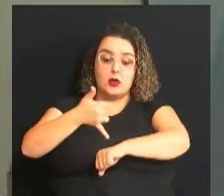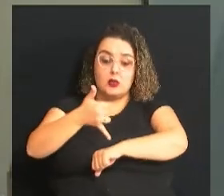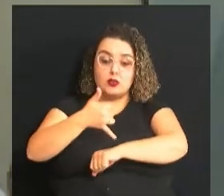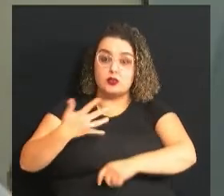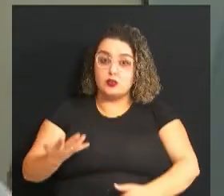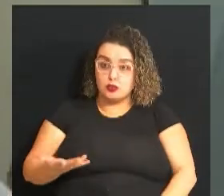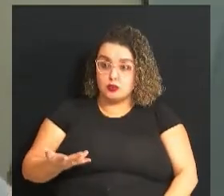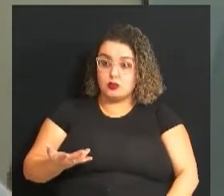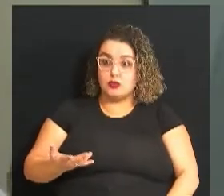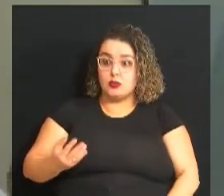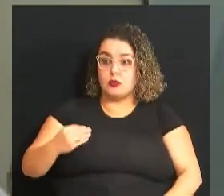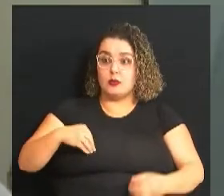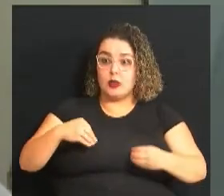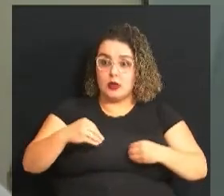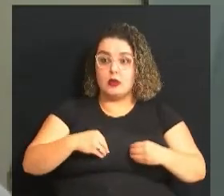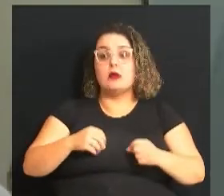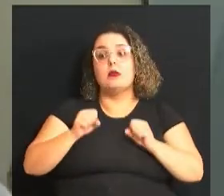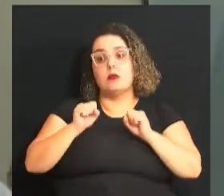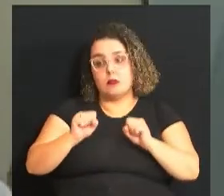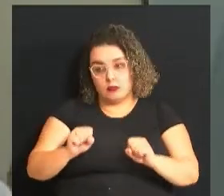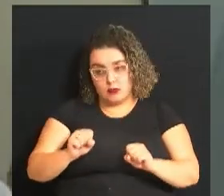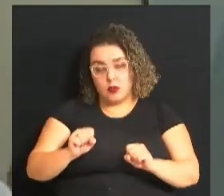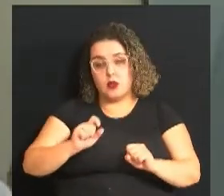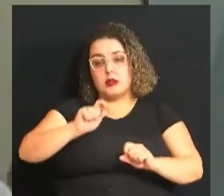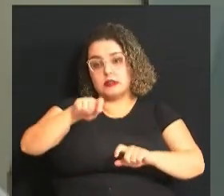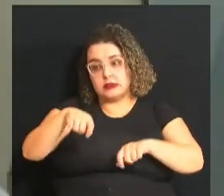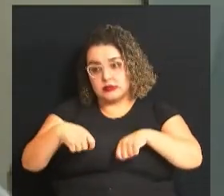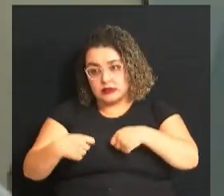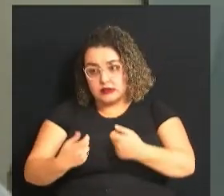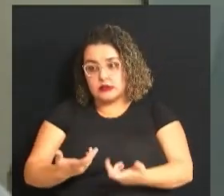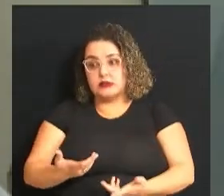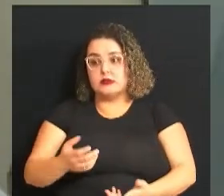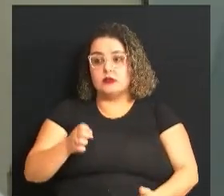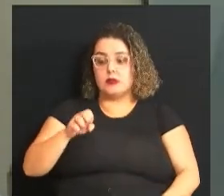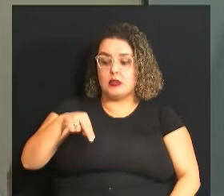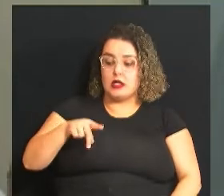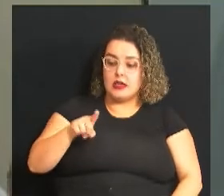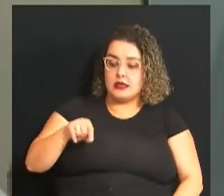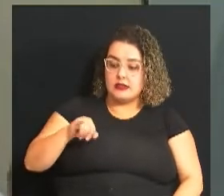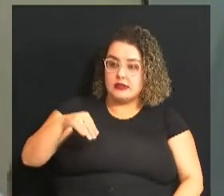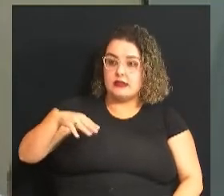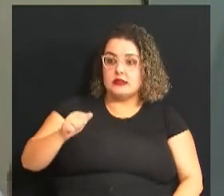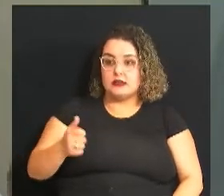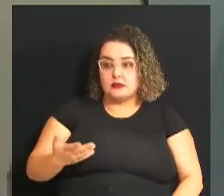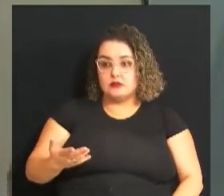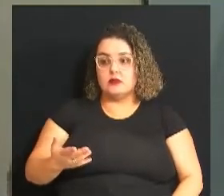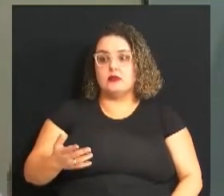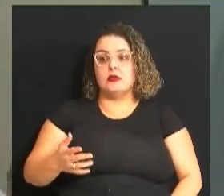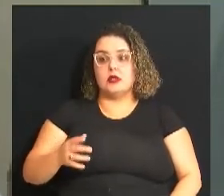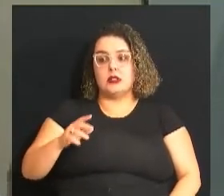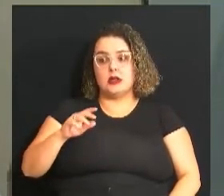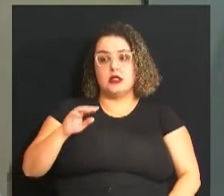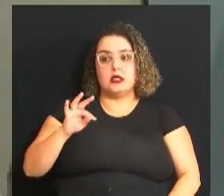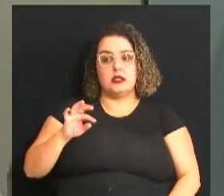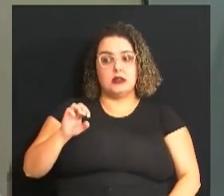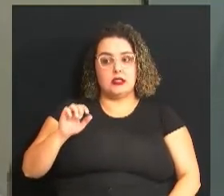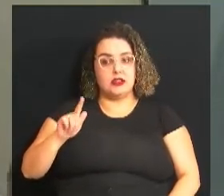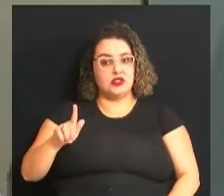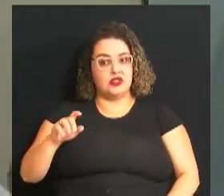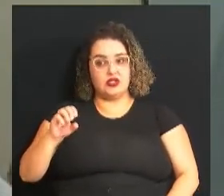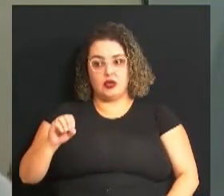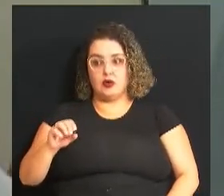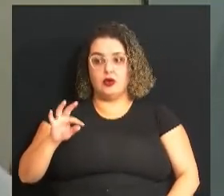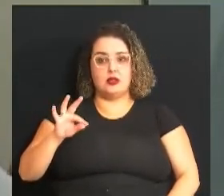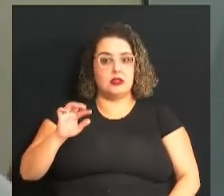Exames de sangue também podem sinalizar, como as enzimas do fígado, gama-GT, TGO, TGP, também podem